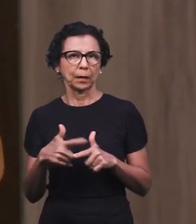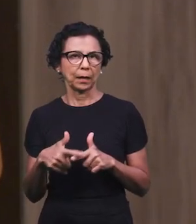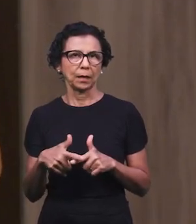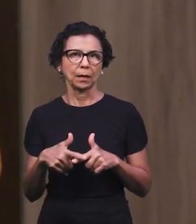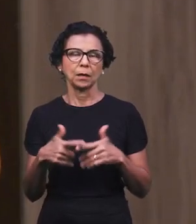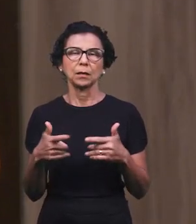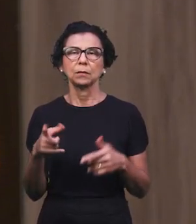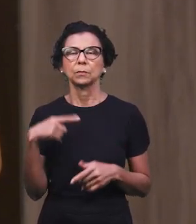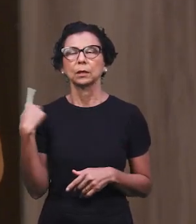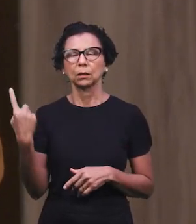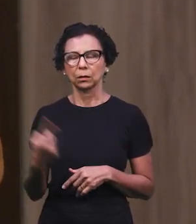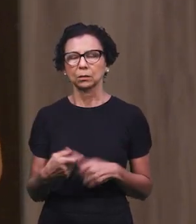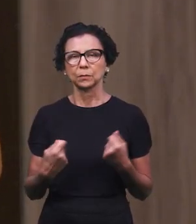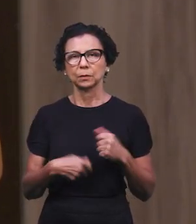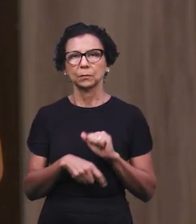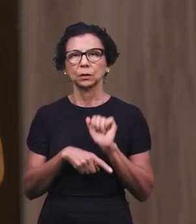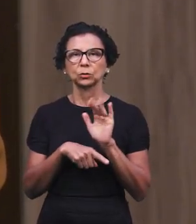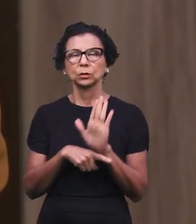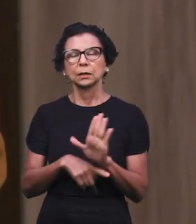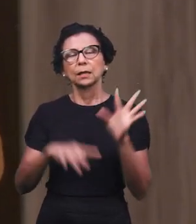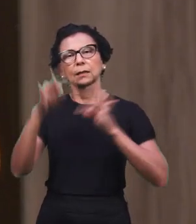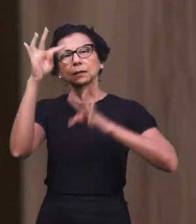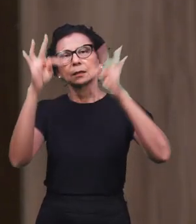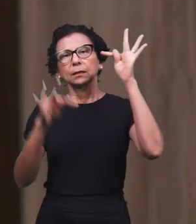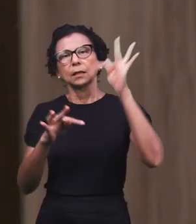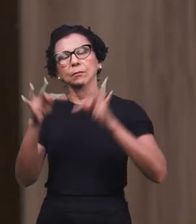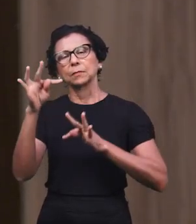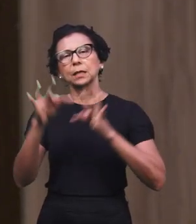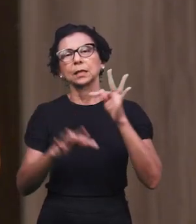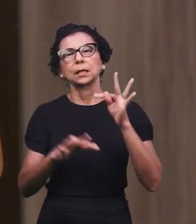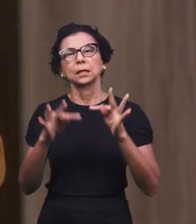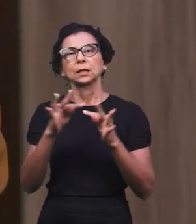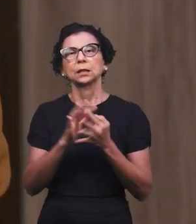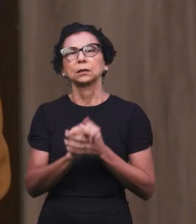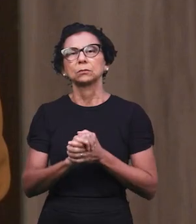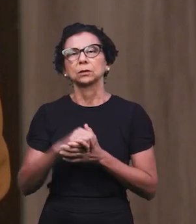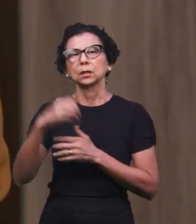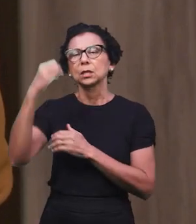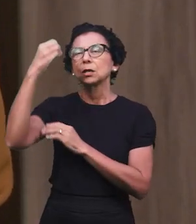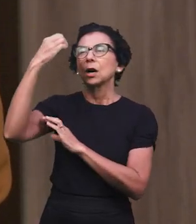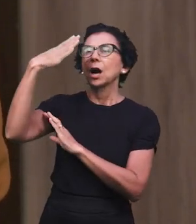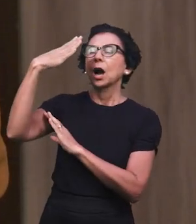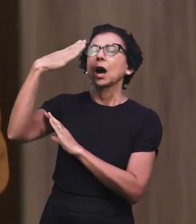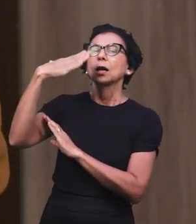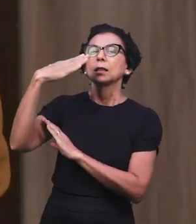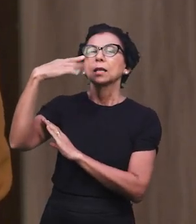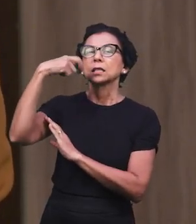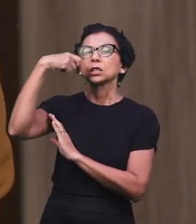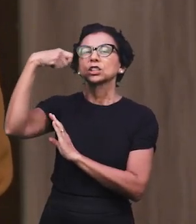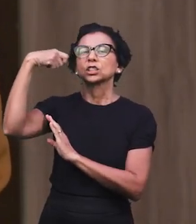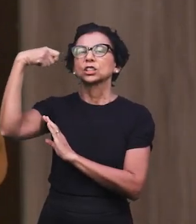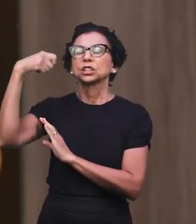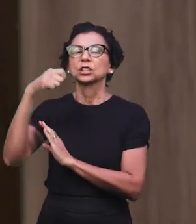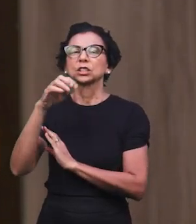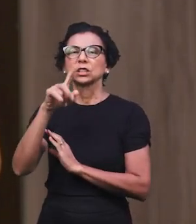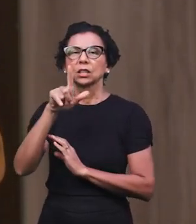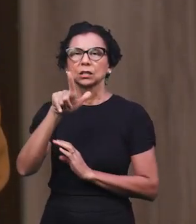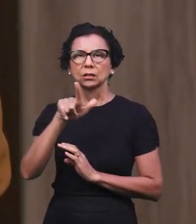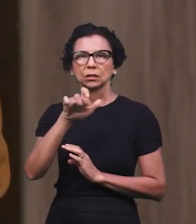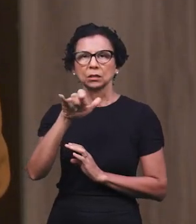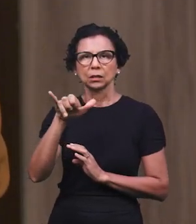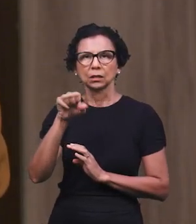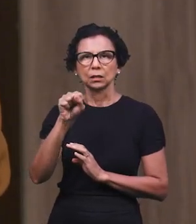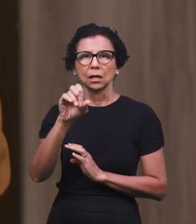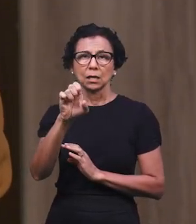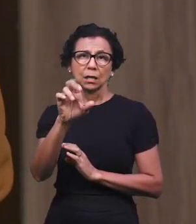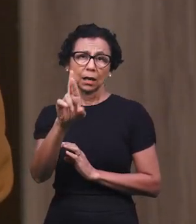vários tratamentos. Inclusive, nós temos a laser terapia, Sim. se o tratamento for na boca. Pode ser a gengivite, né, como já